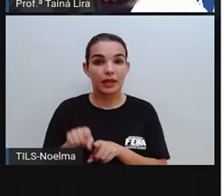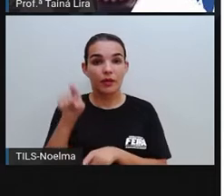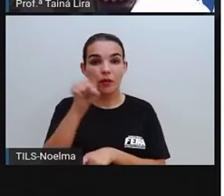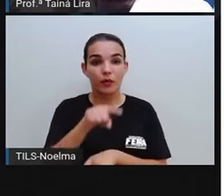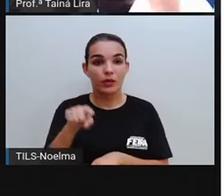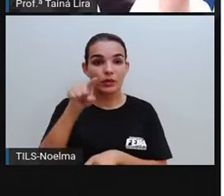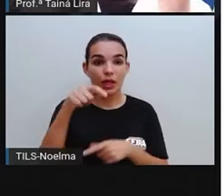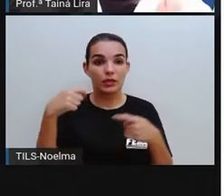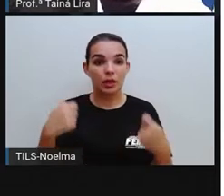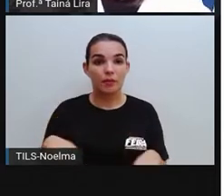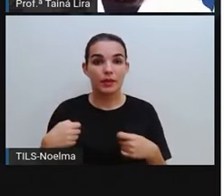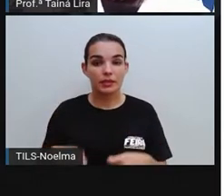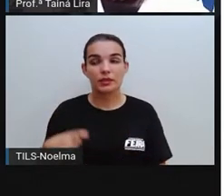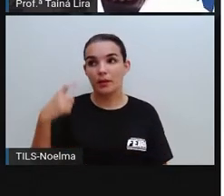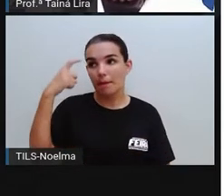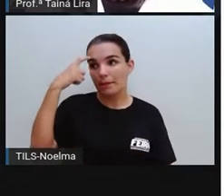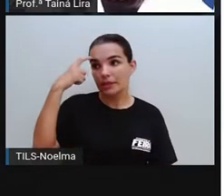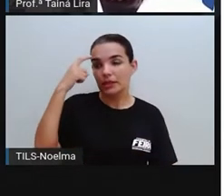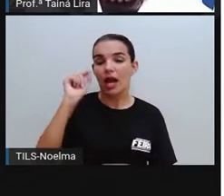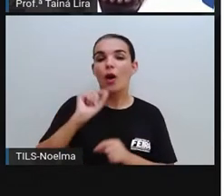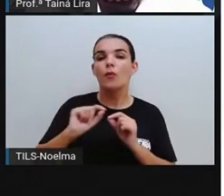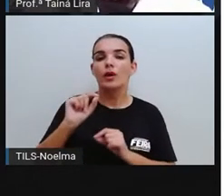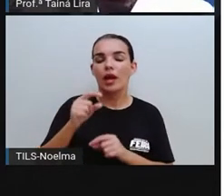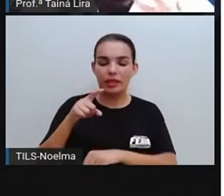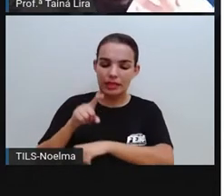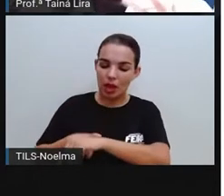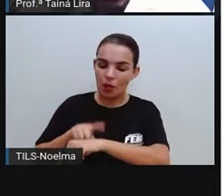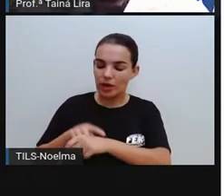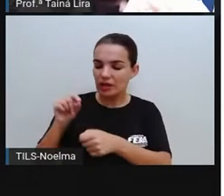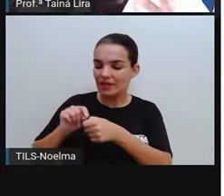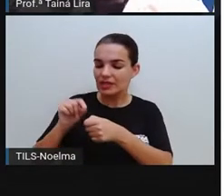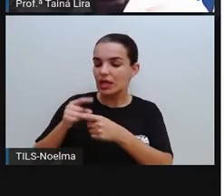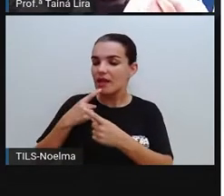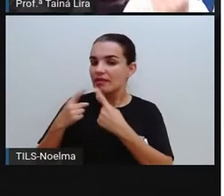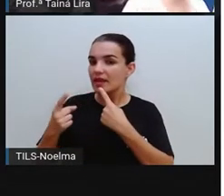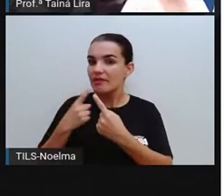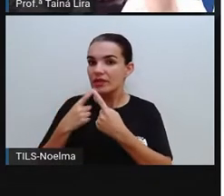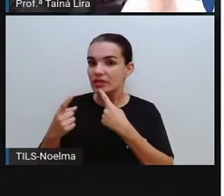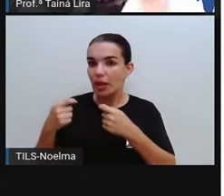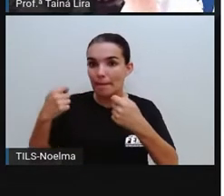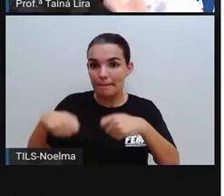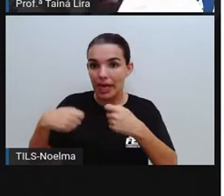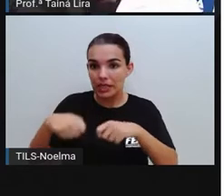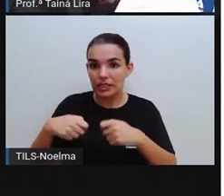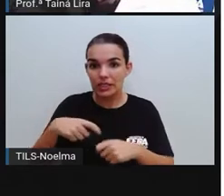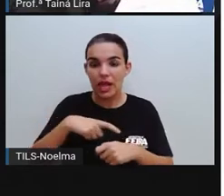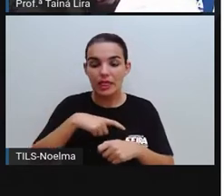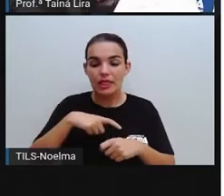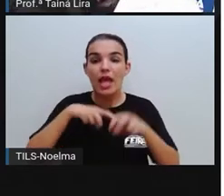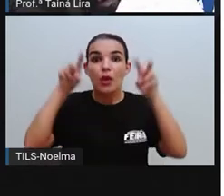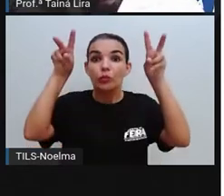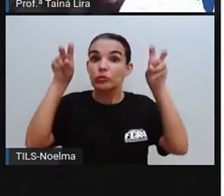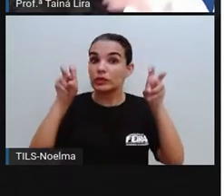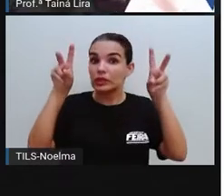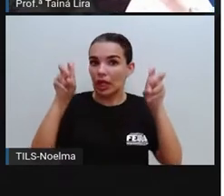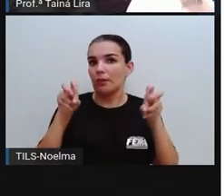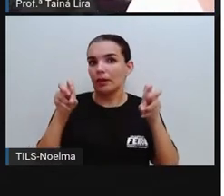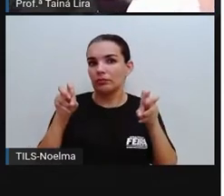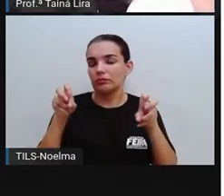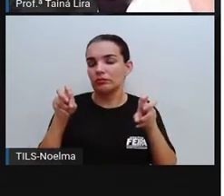pensar na hora de fazer uma entrevista, que a gente precisa ter um determinado tema, tá?